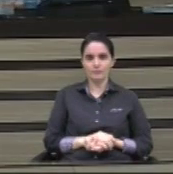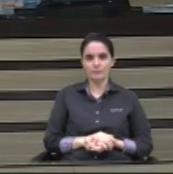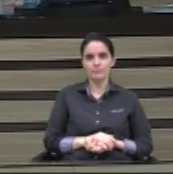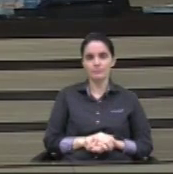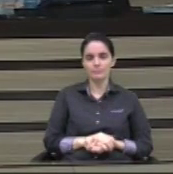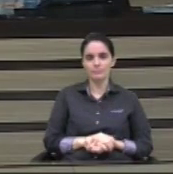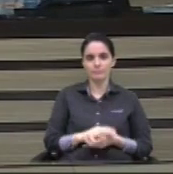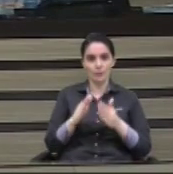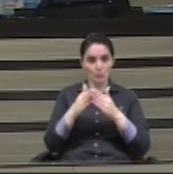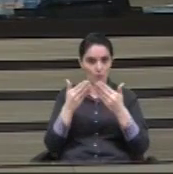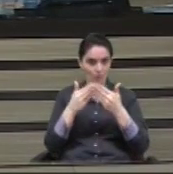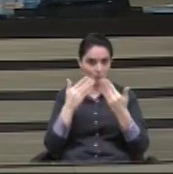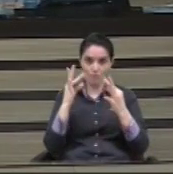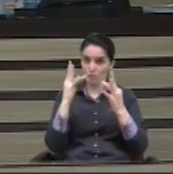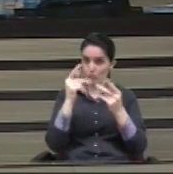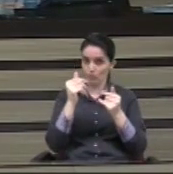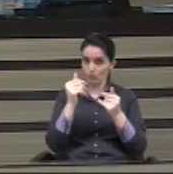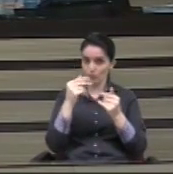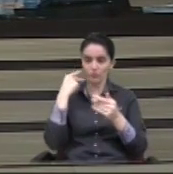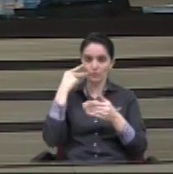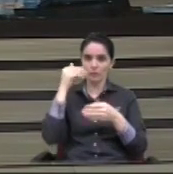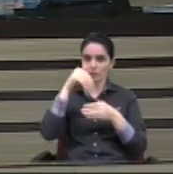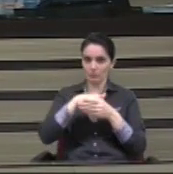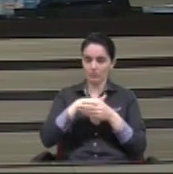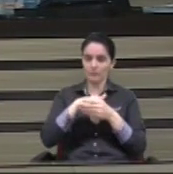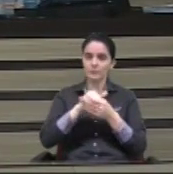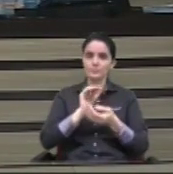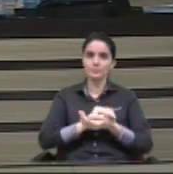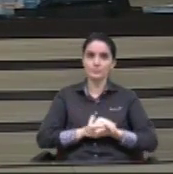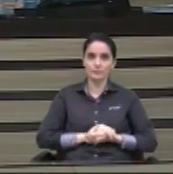Por favor, todos os vereadores votando.